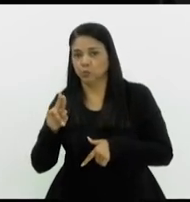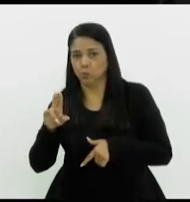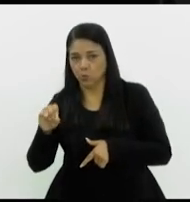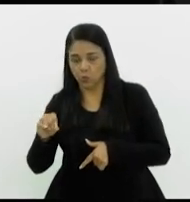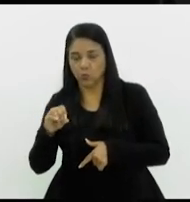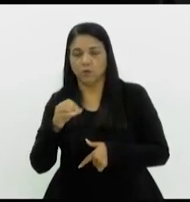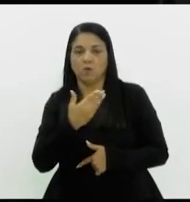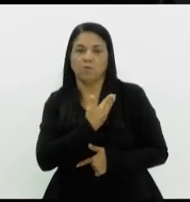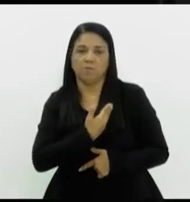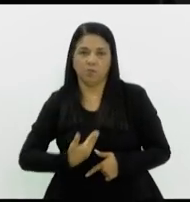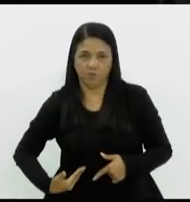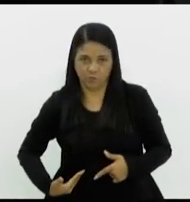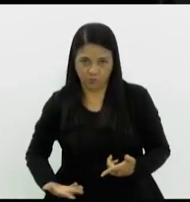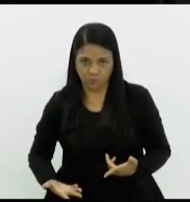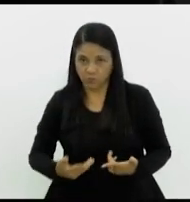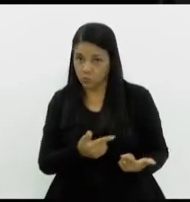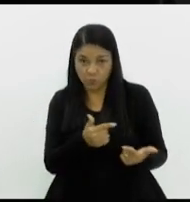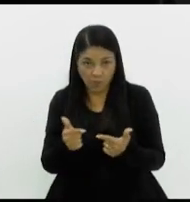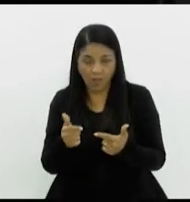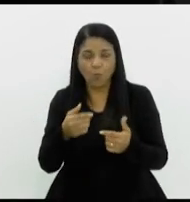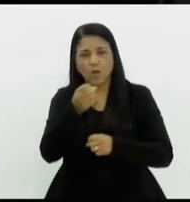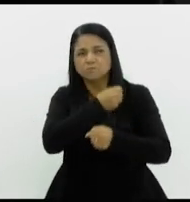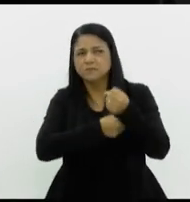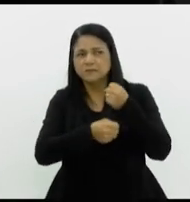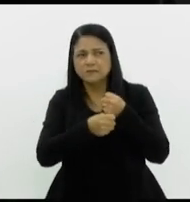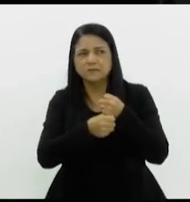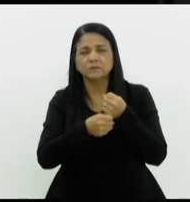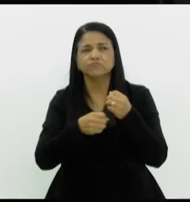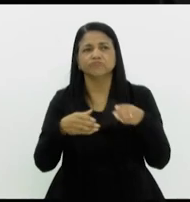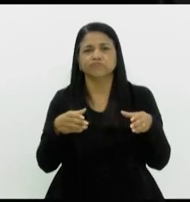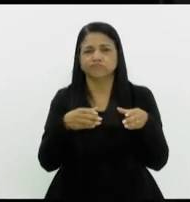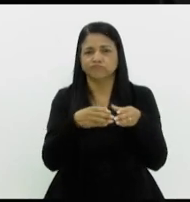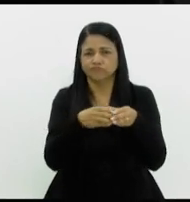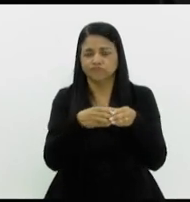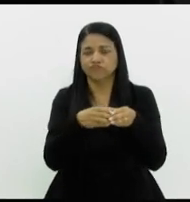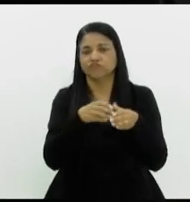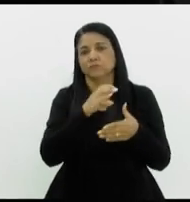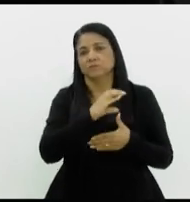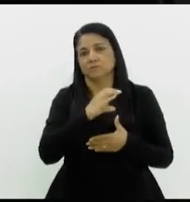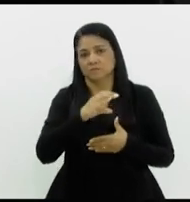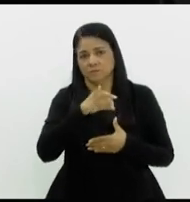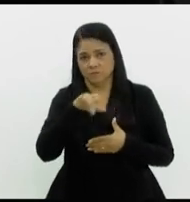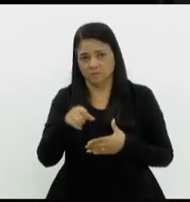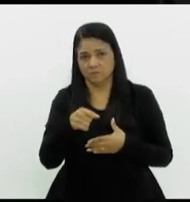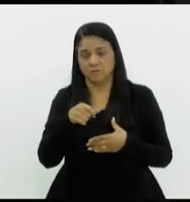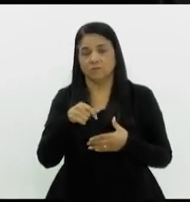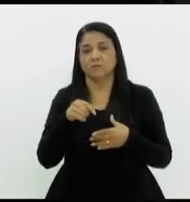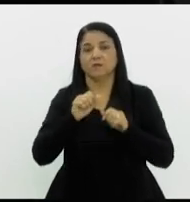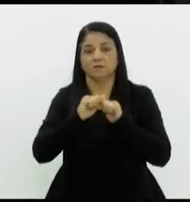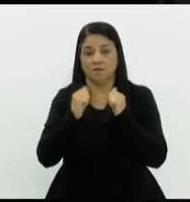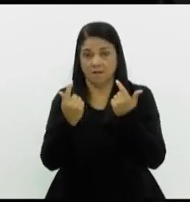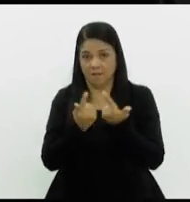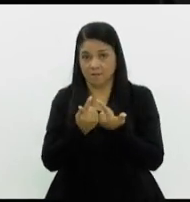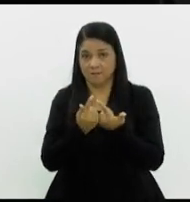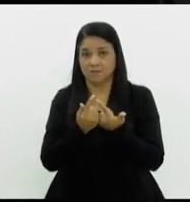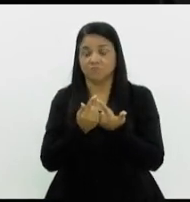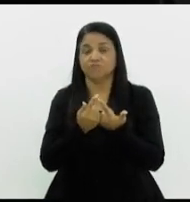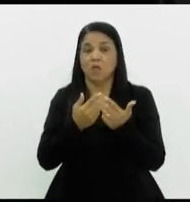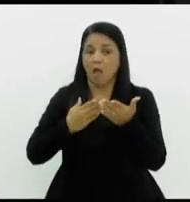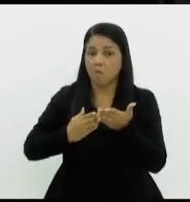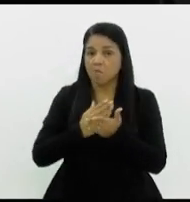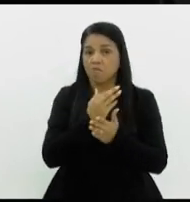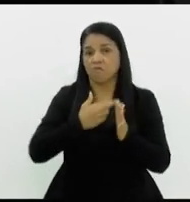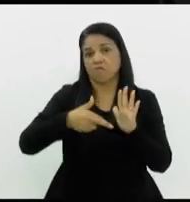ano passado, nós aprovamos na Comissão de Constituição e Justiça, aqui nesta casa, uma resolução